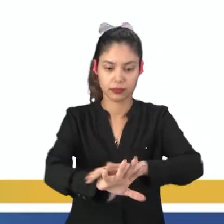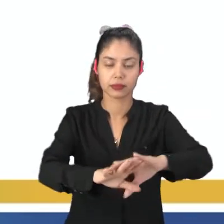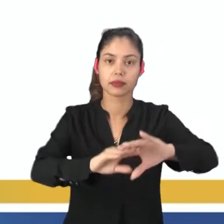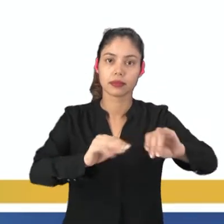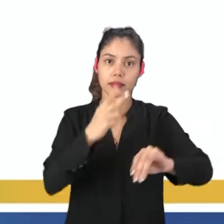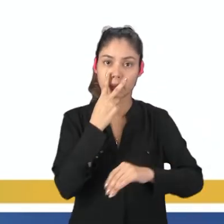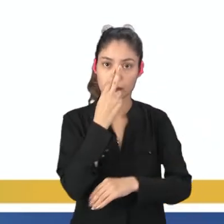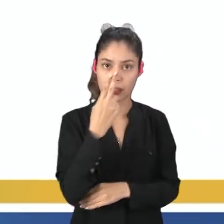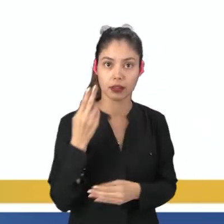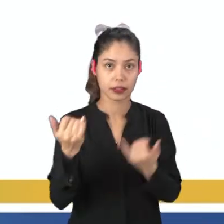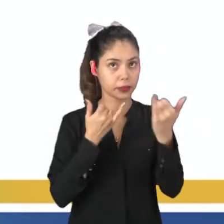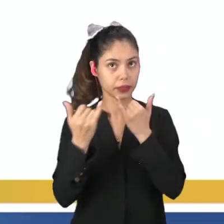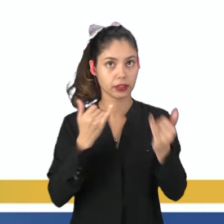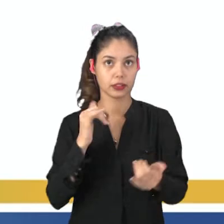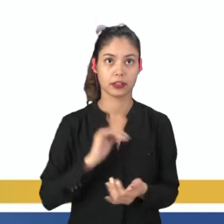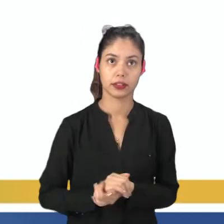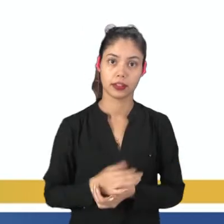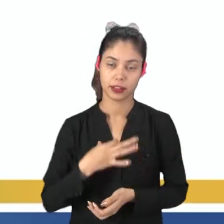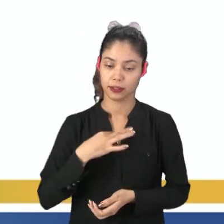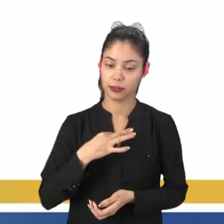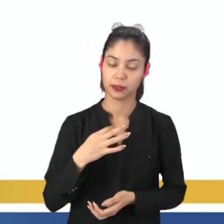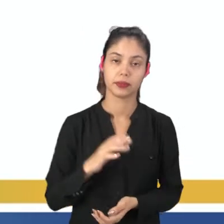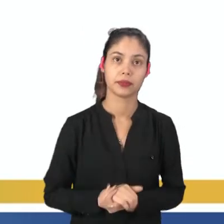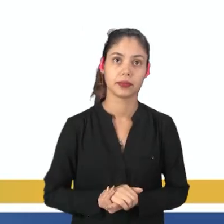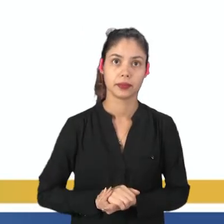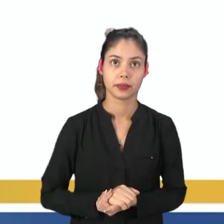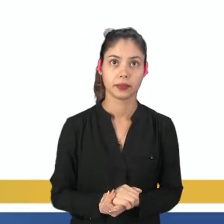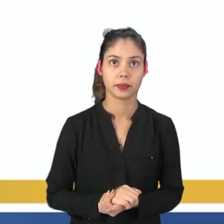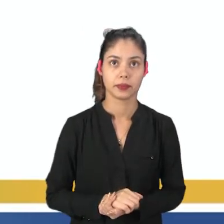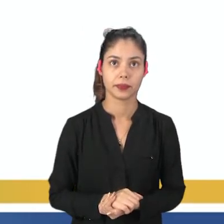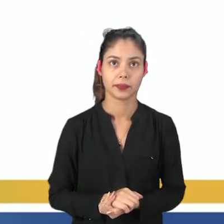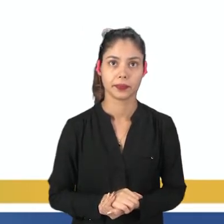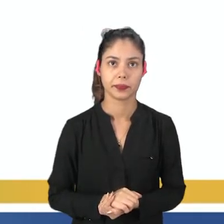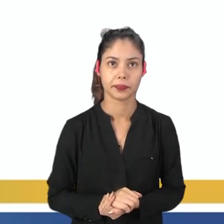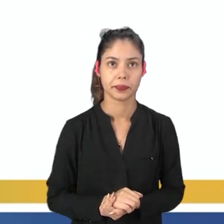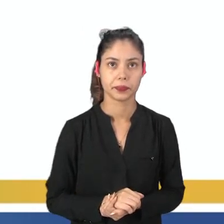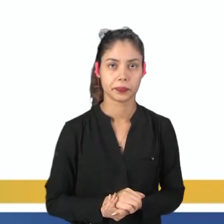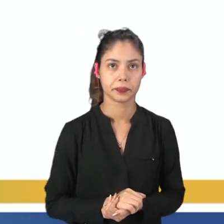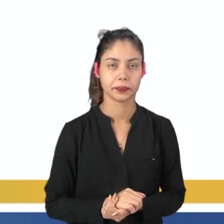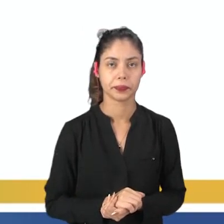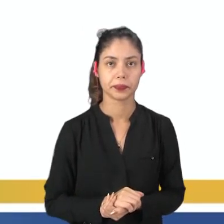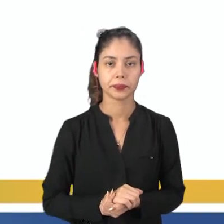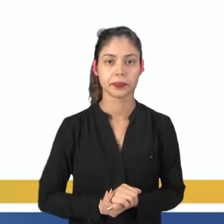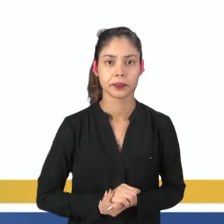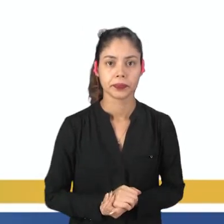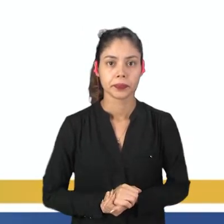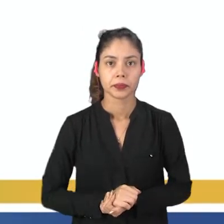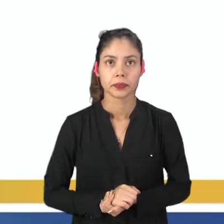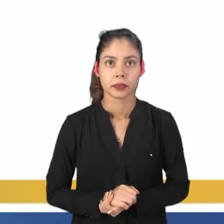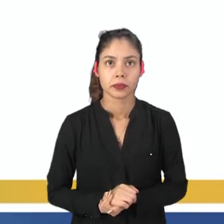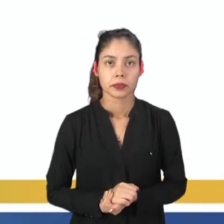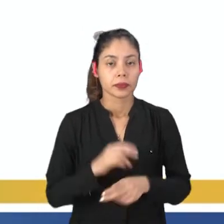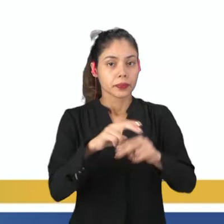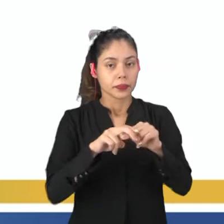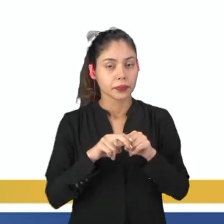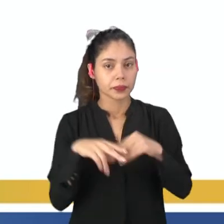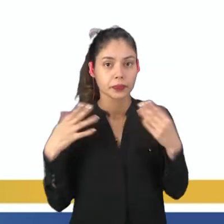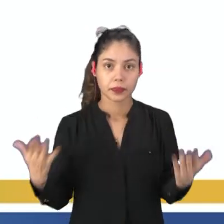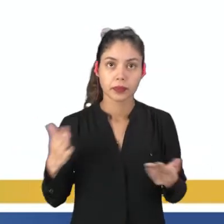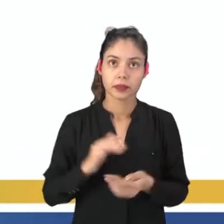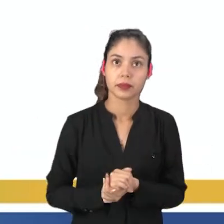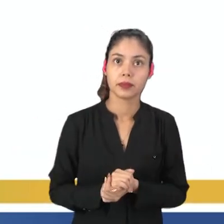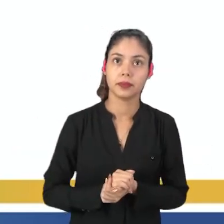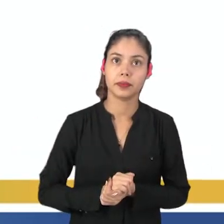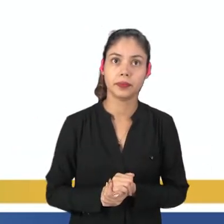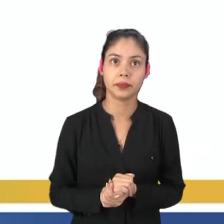que aparece na propaganda, pela roupa, né? Pela vestimenta dele. Por isso que